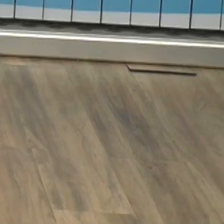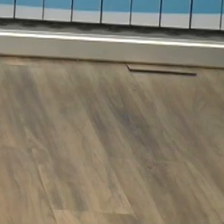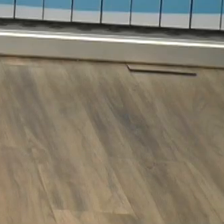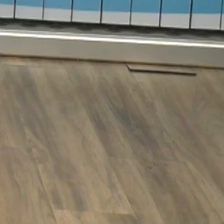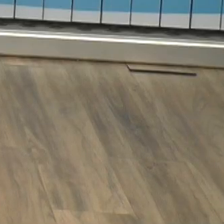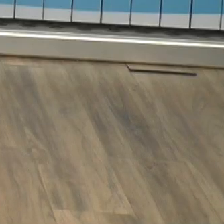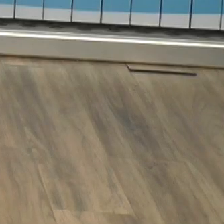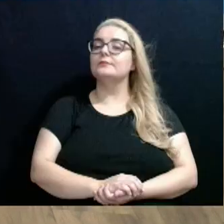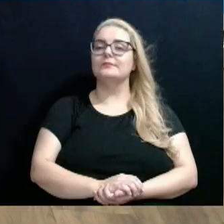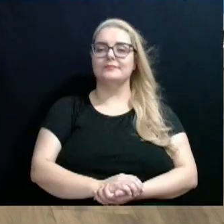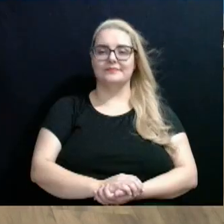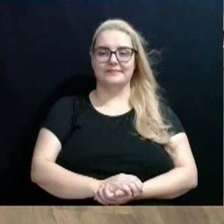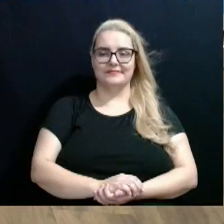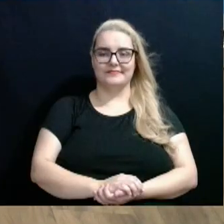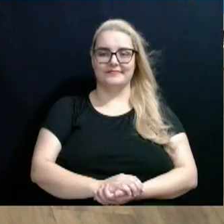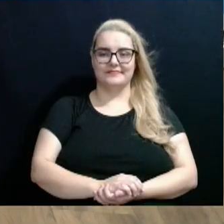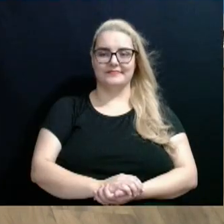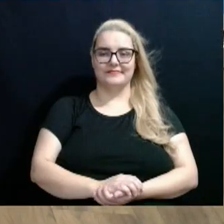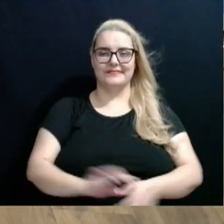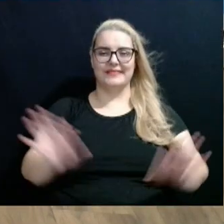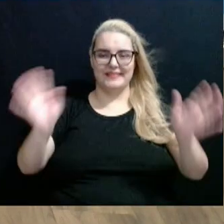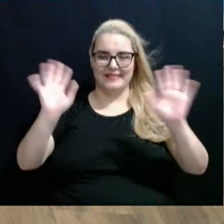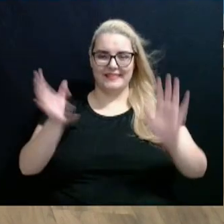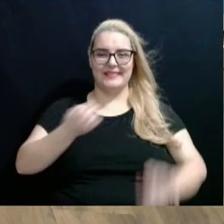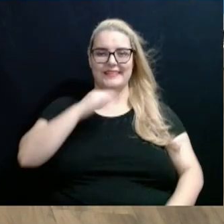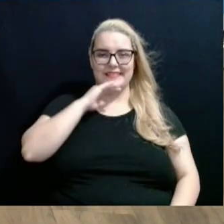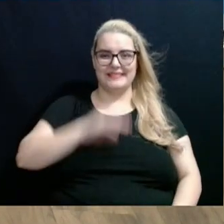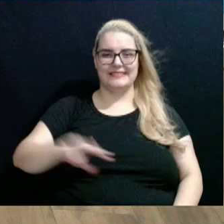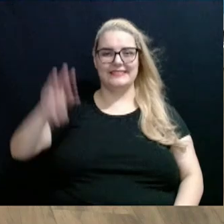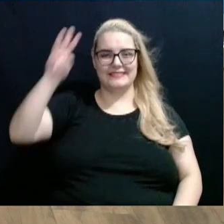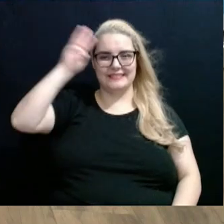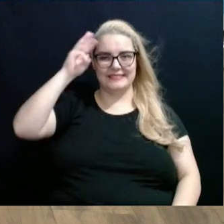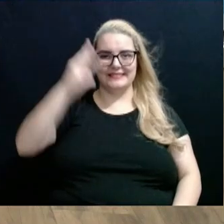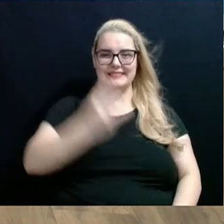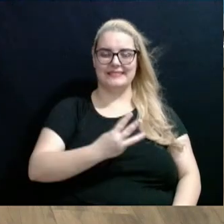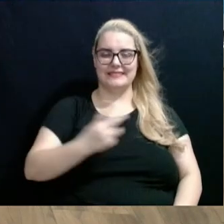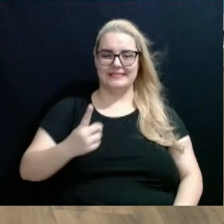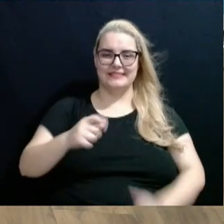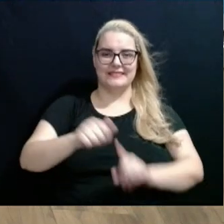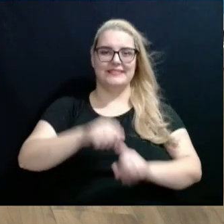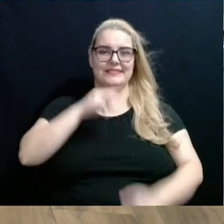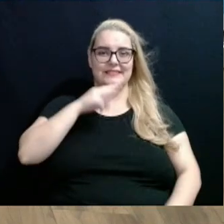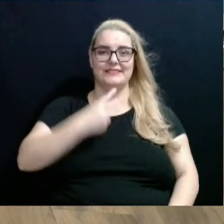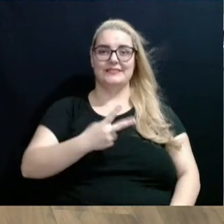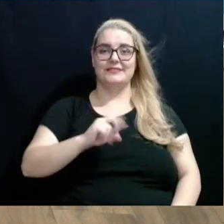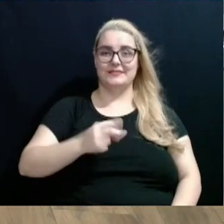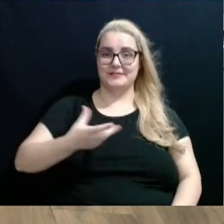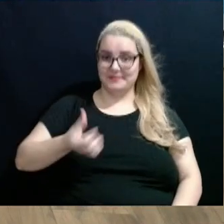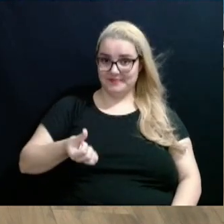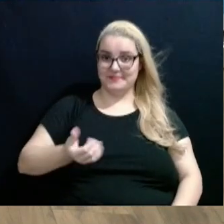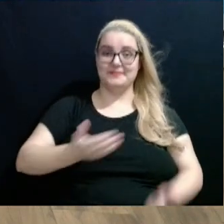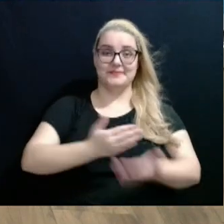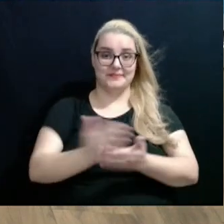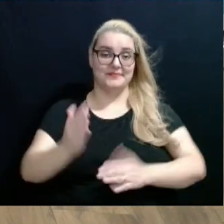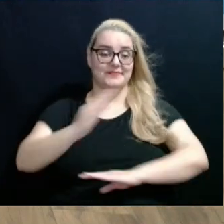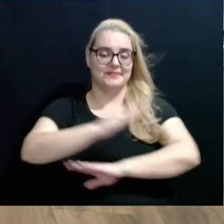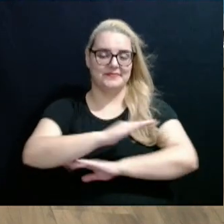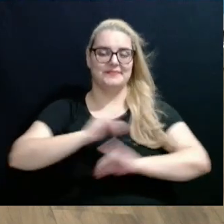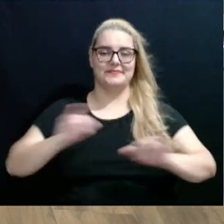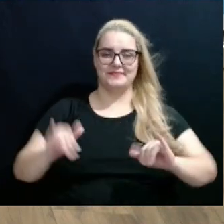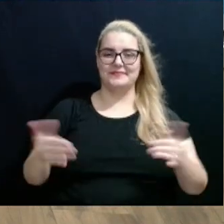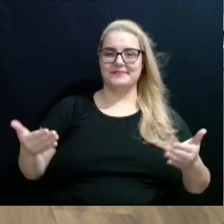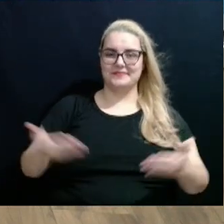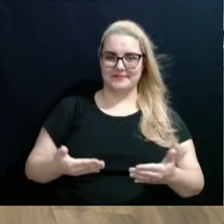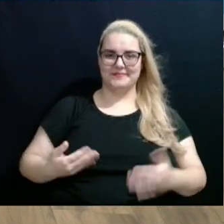Olá, boa tarde. Terça-feira, 31 de março de 2026. Começa agora o Jornal Câmara Notícia,